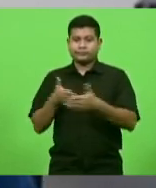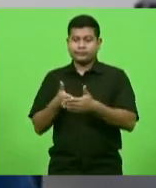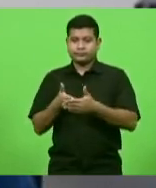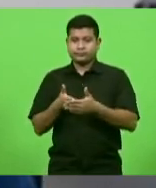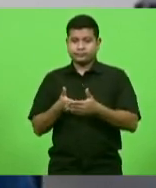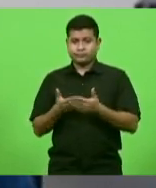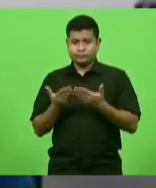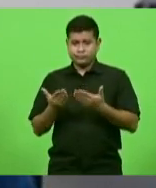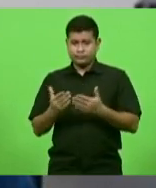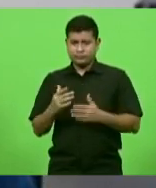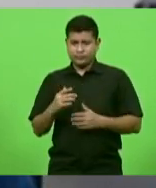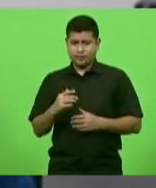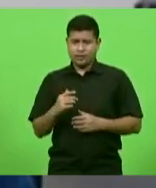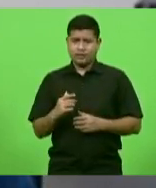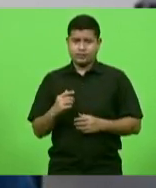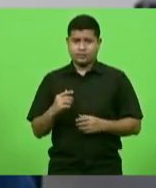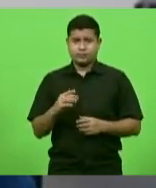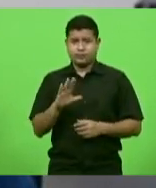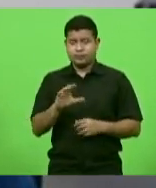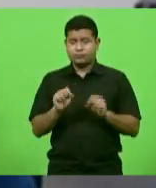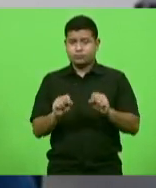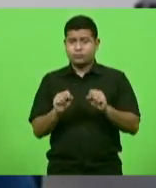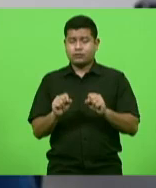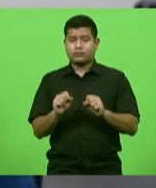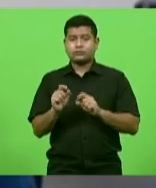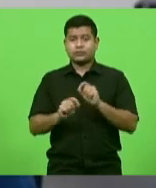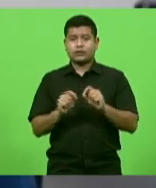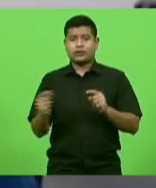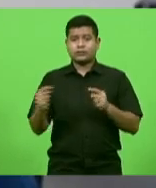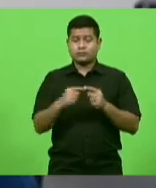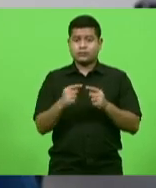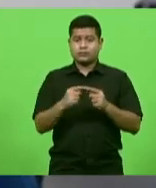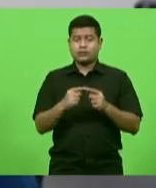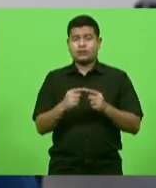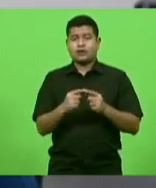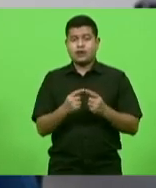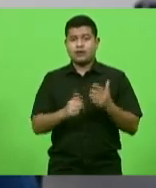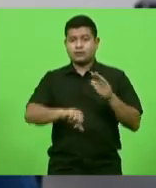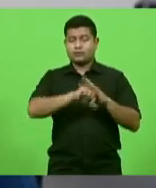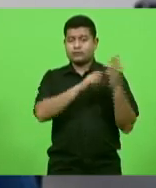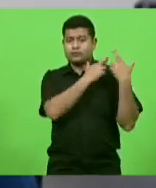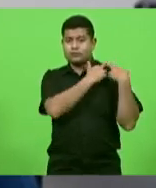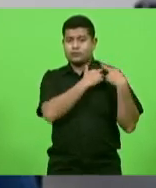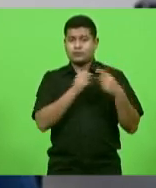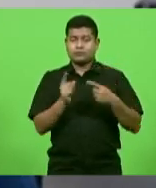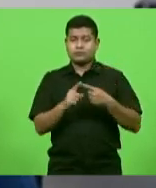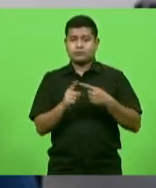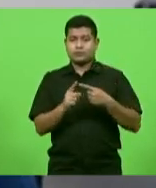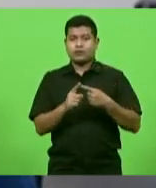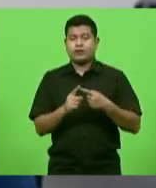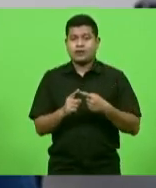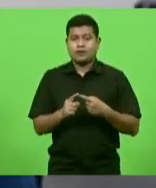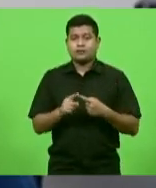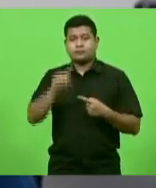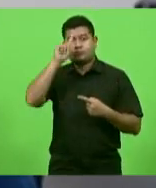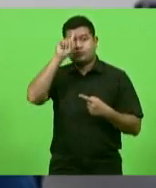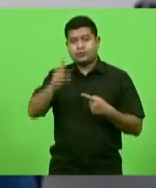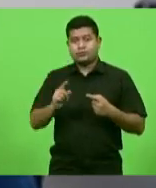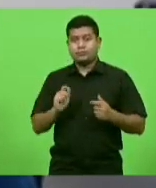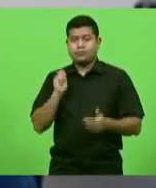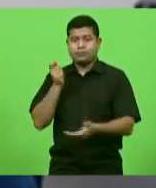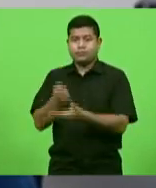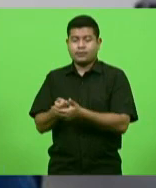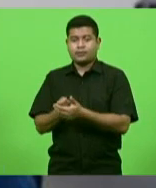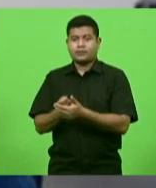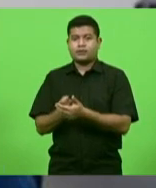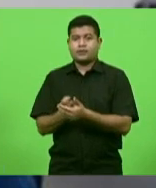imputadas capazes de encerrar crime de responsabilidade em a saber a ordenação de despesa para aquisição emergencial de 200